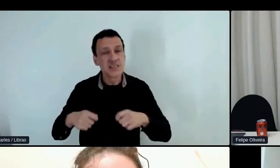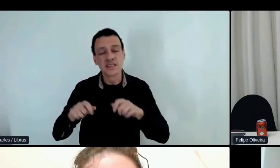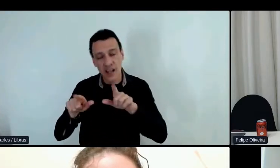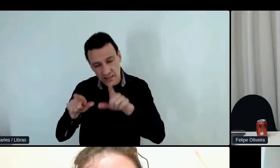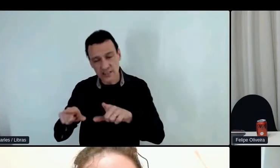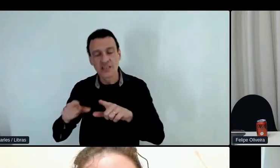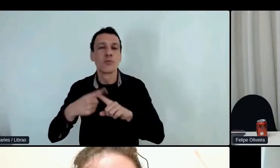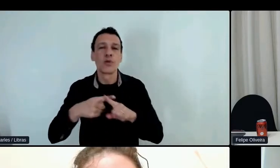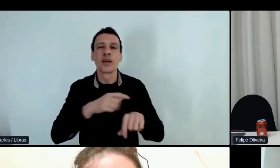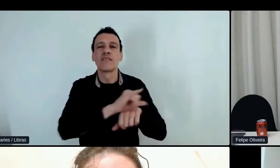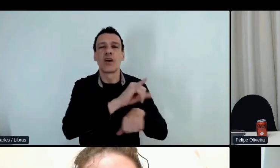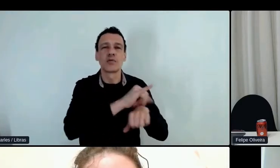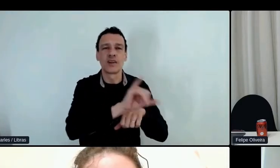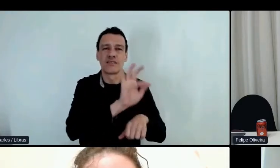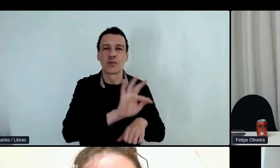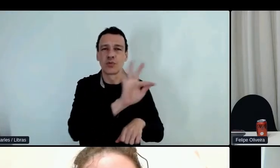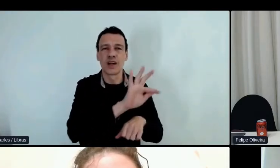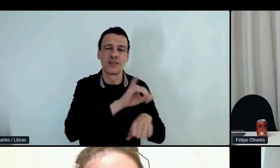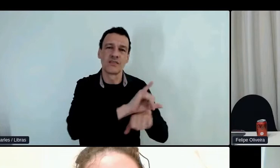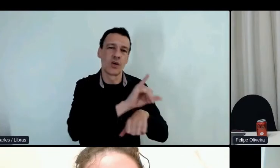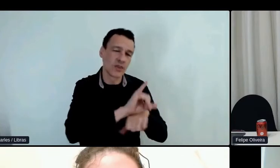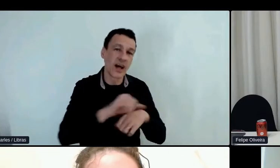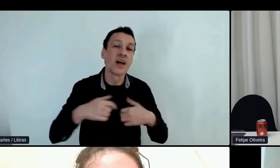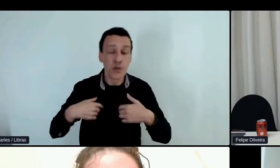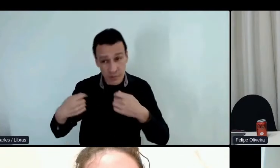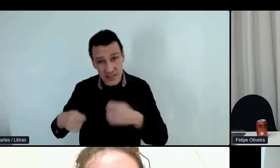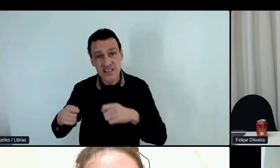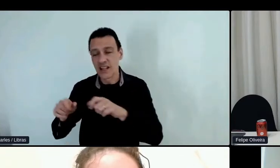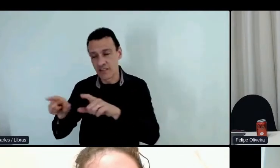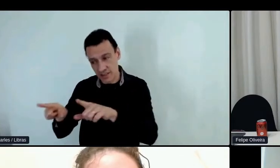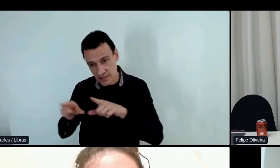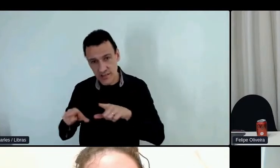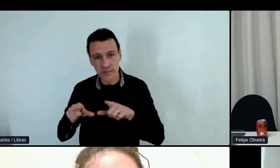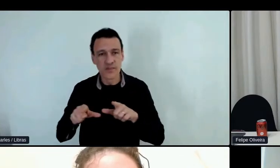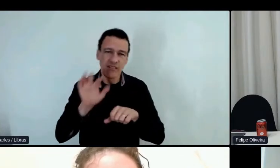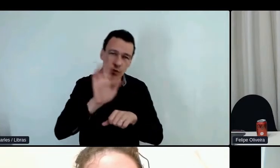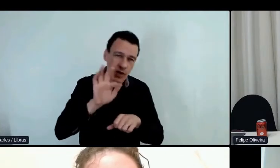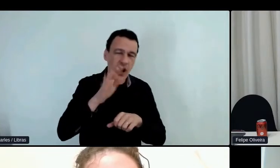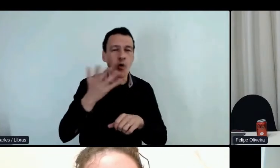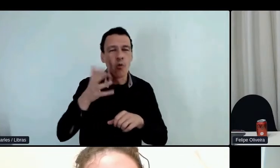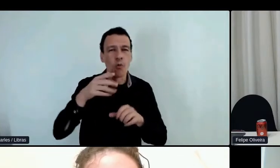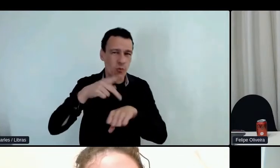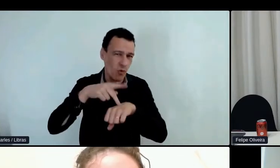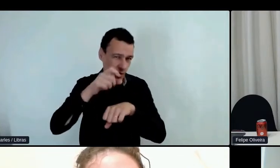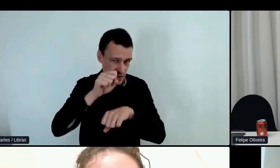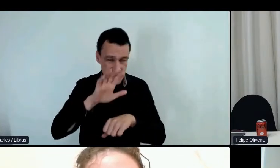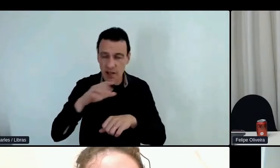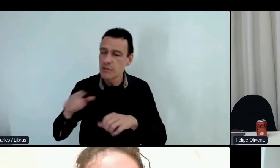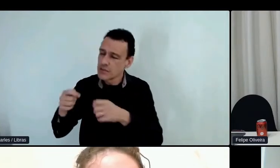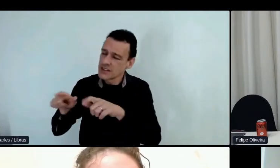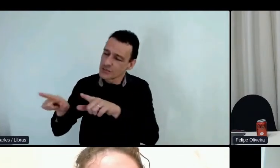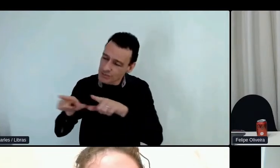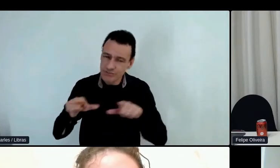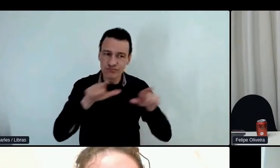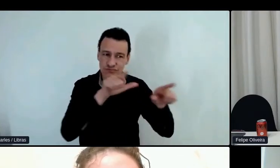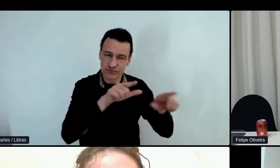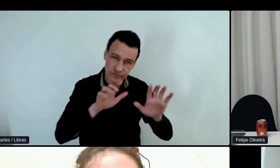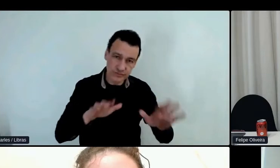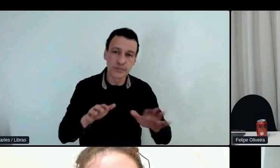no hospital, era uma época até que eu não estava trabalhando, e eu precisava do atestado